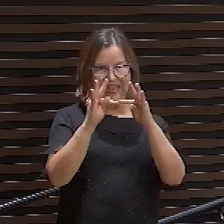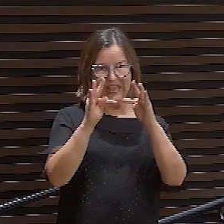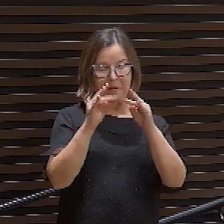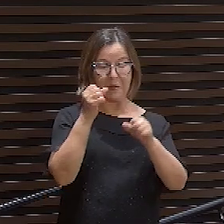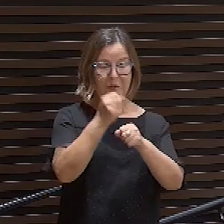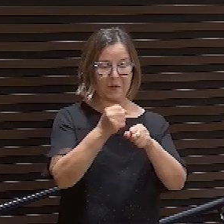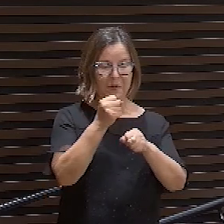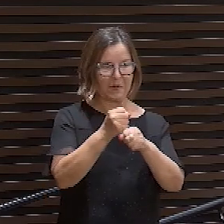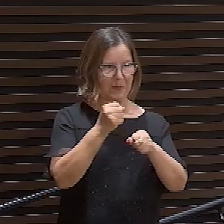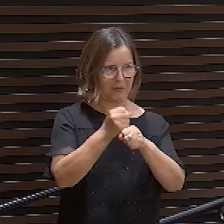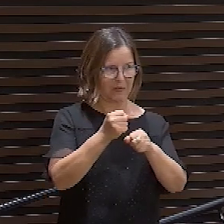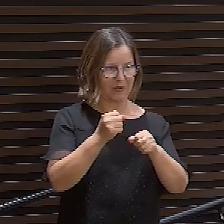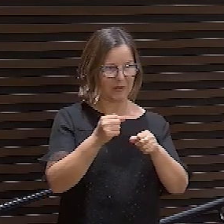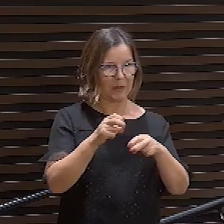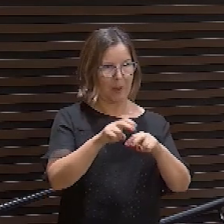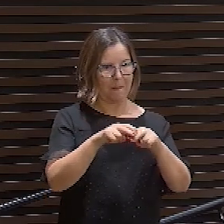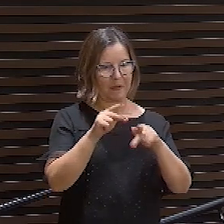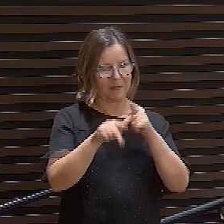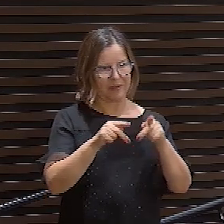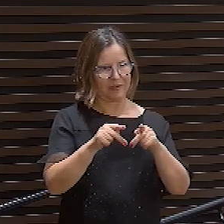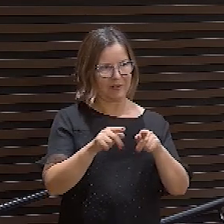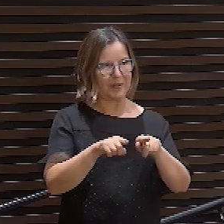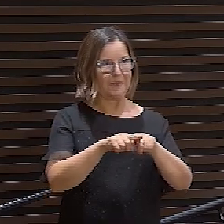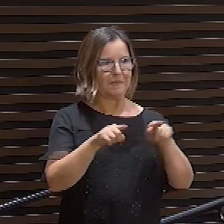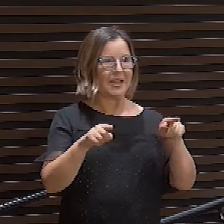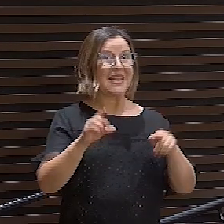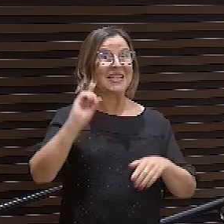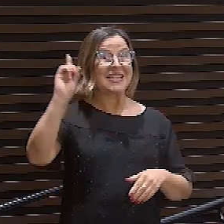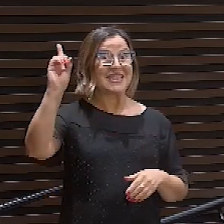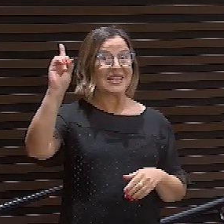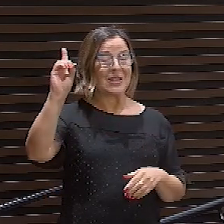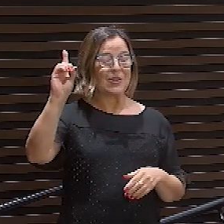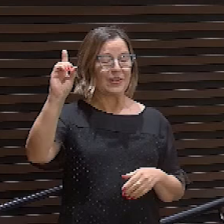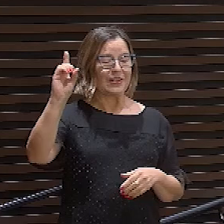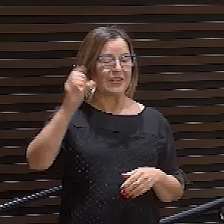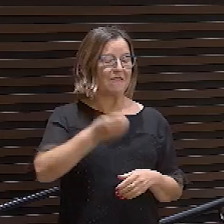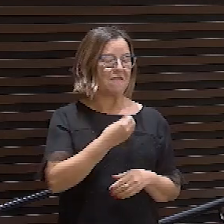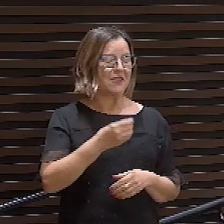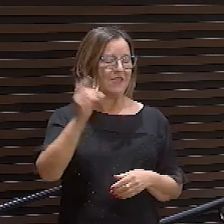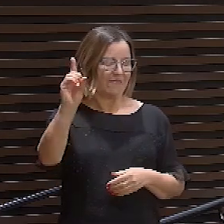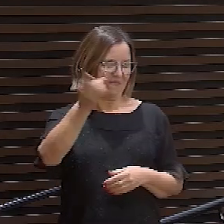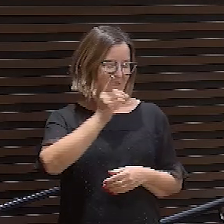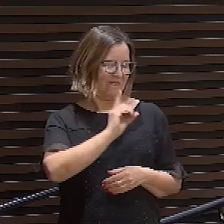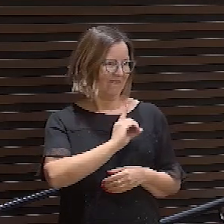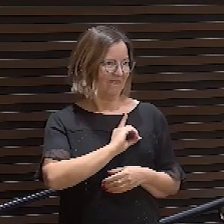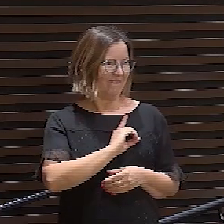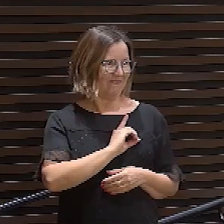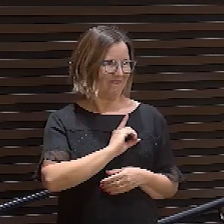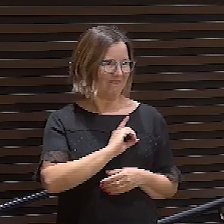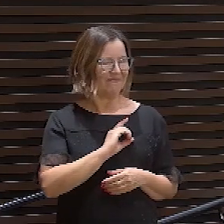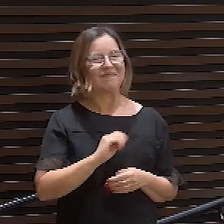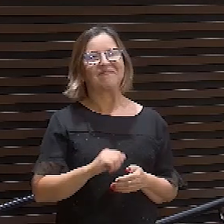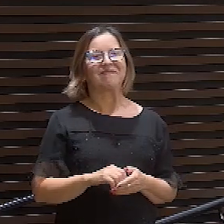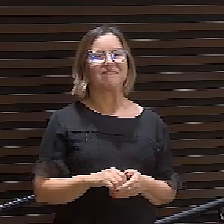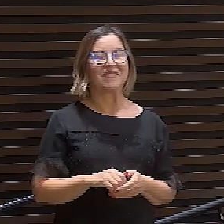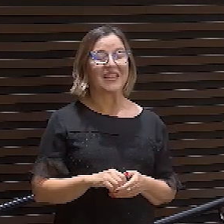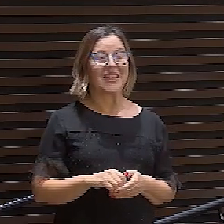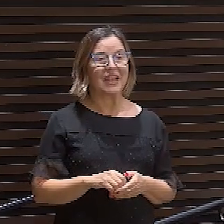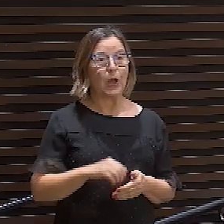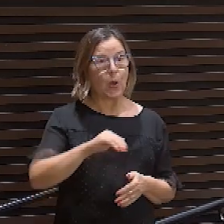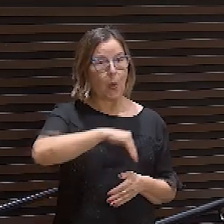pedras vivas tiradas de Cristo Jesus. Vocês sabem que o Monte Moriá, que nós vamos passar por